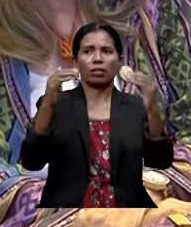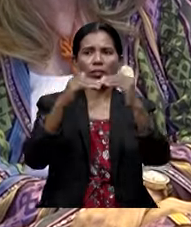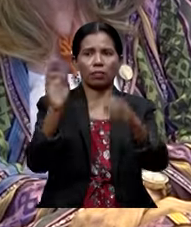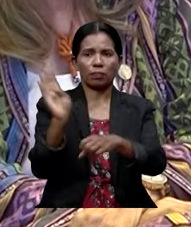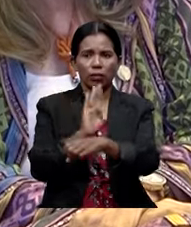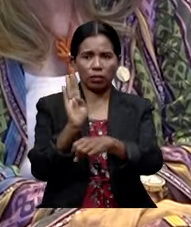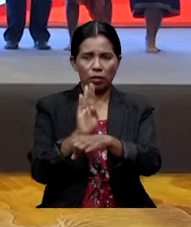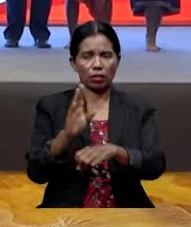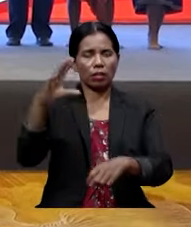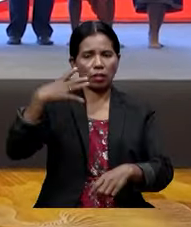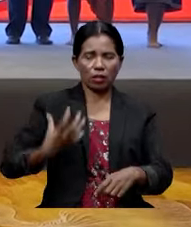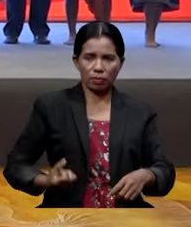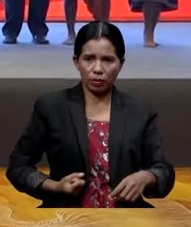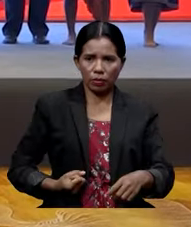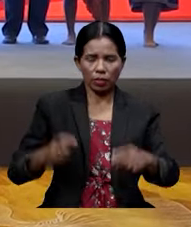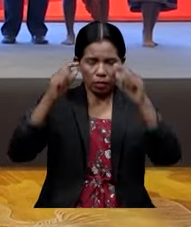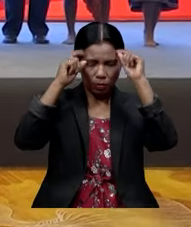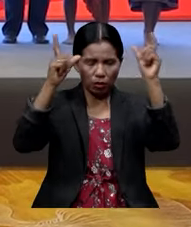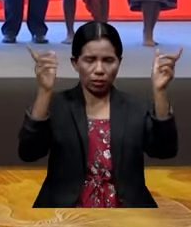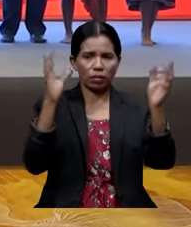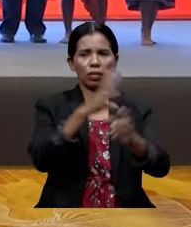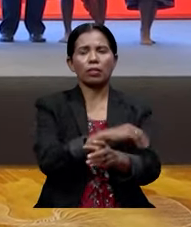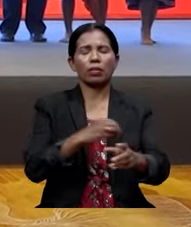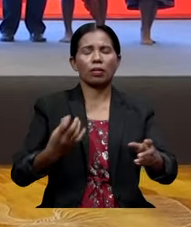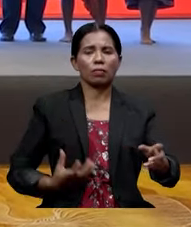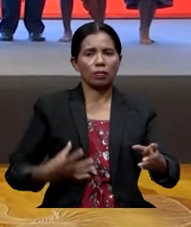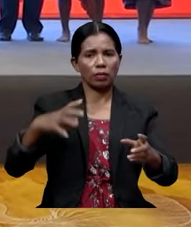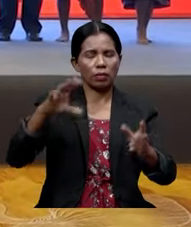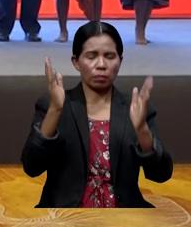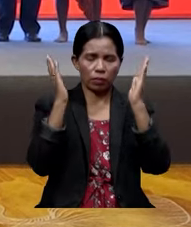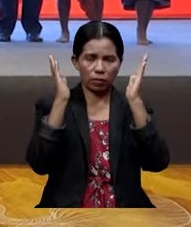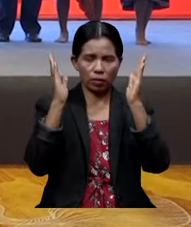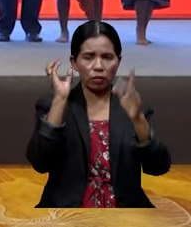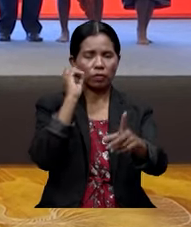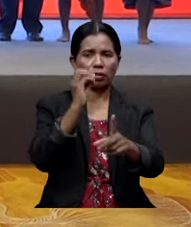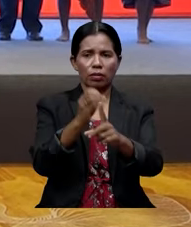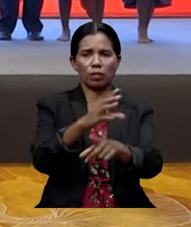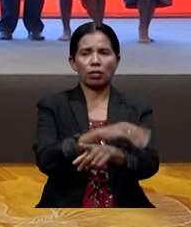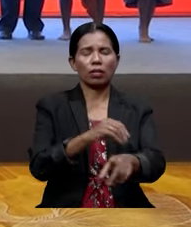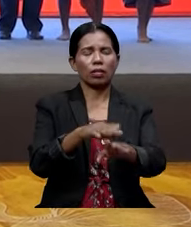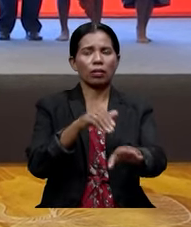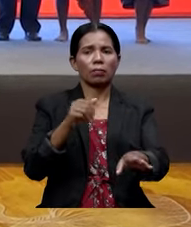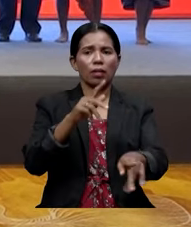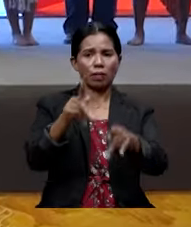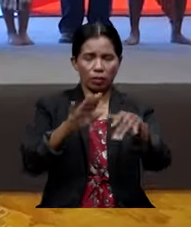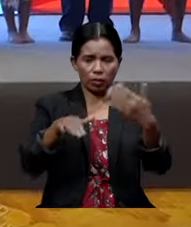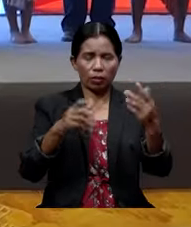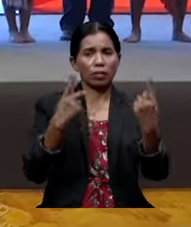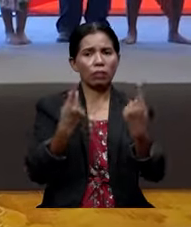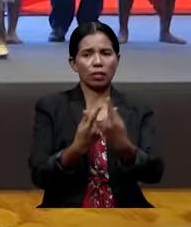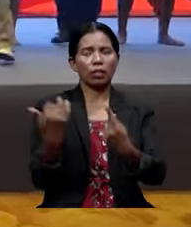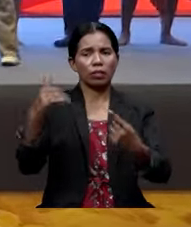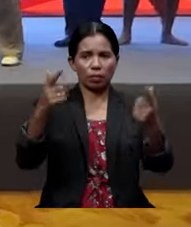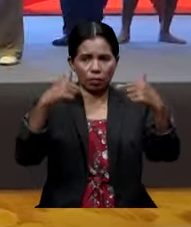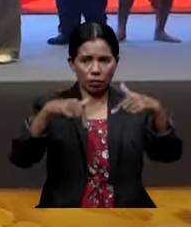e a Camboja Timor Leste no Brunei no Selokta o objetivo a tu atrai investidor estrangeiro sira a tu investe e a